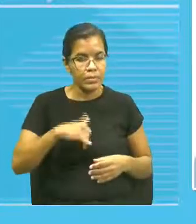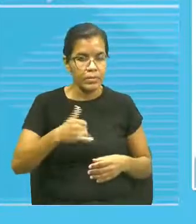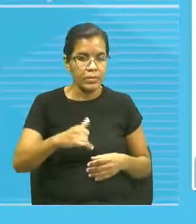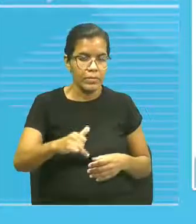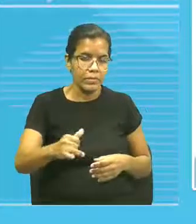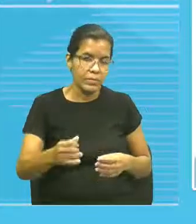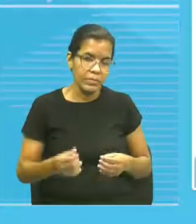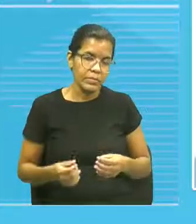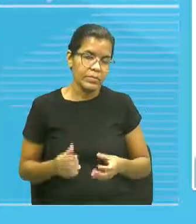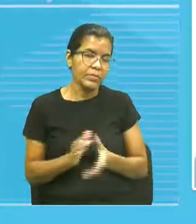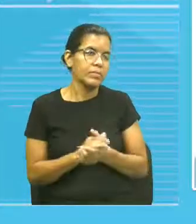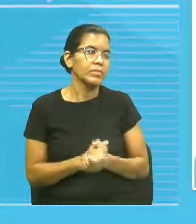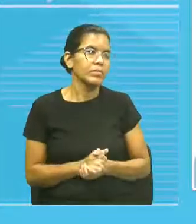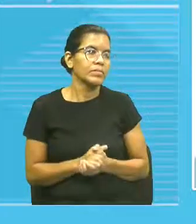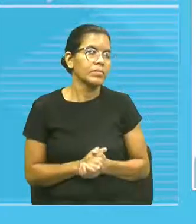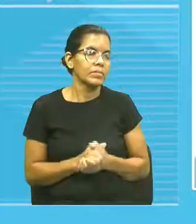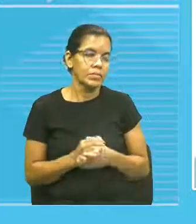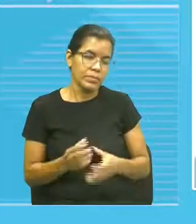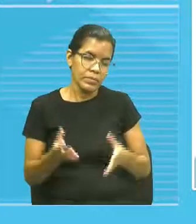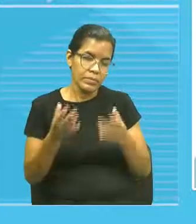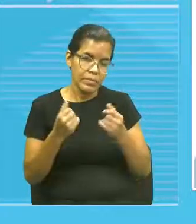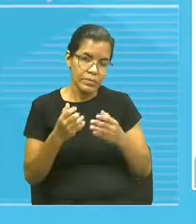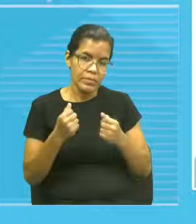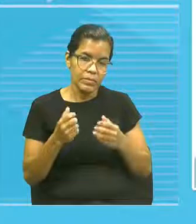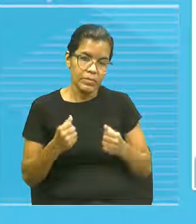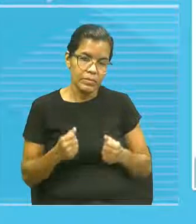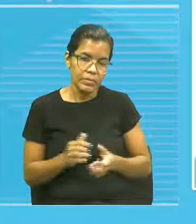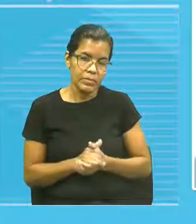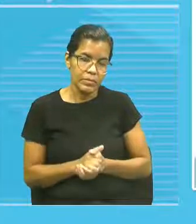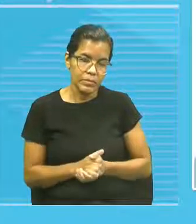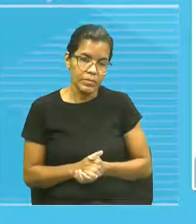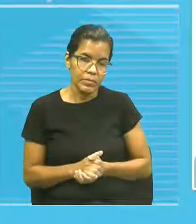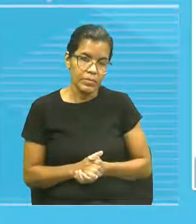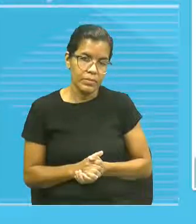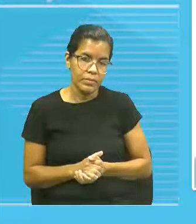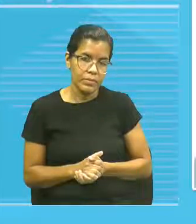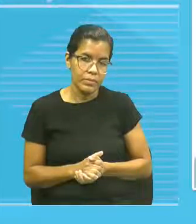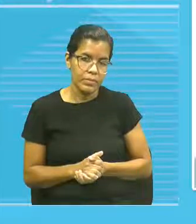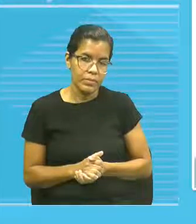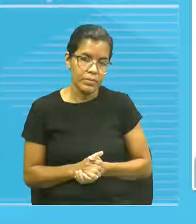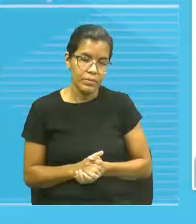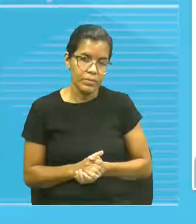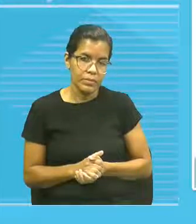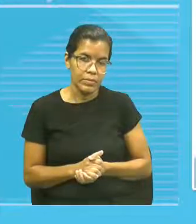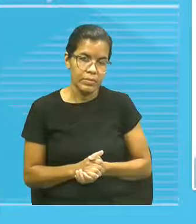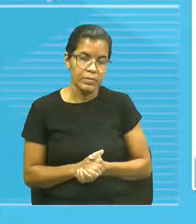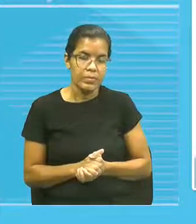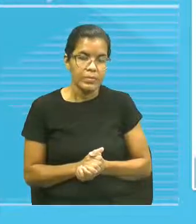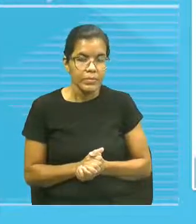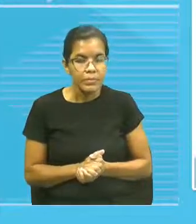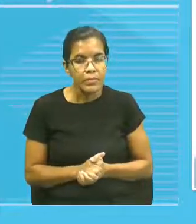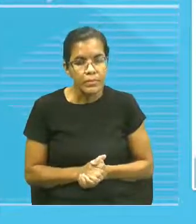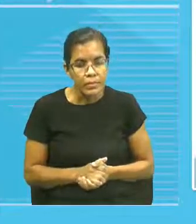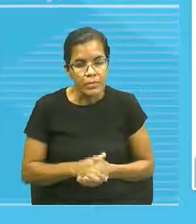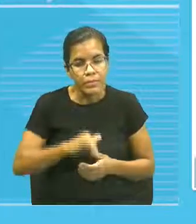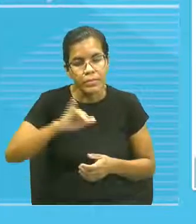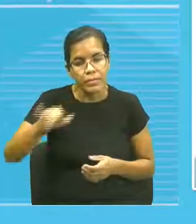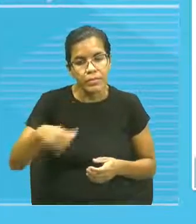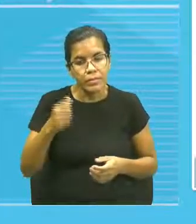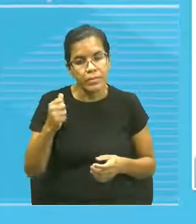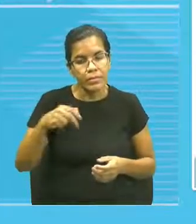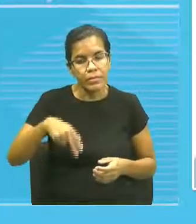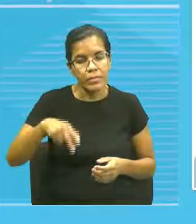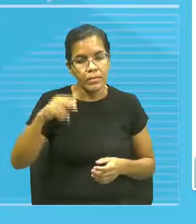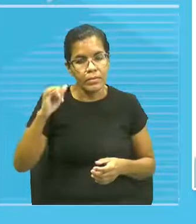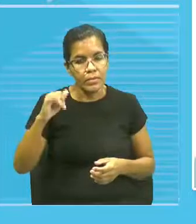gente consegue comendo, tá bom? Alô, Jane Kelly